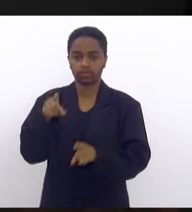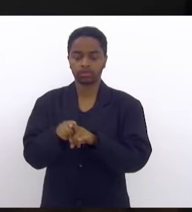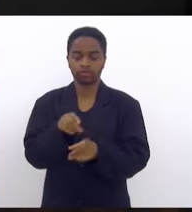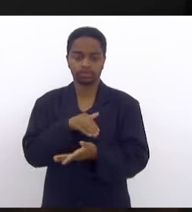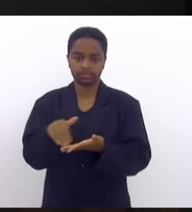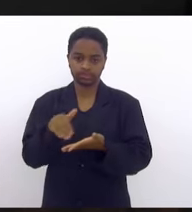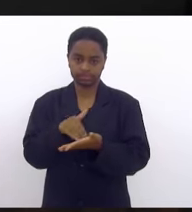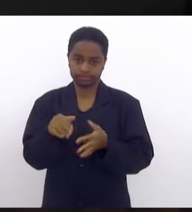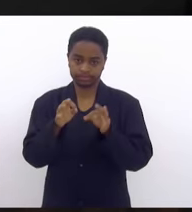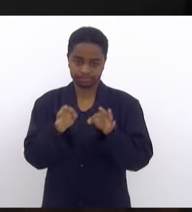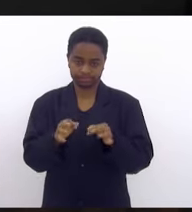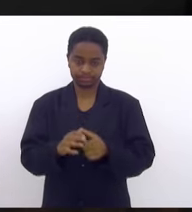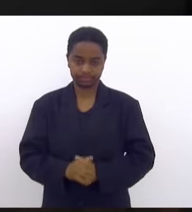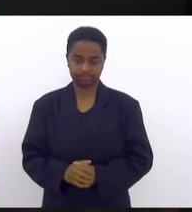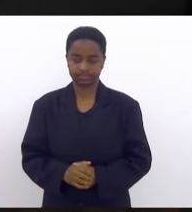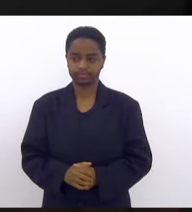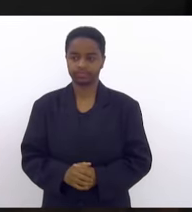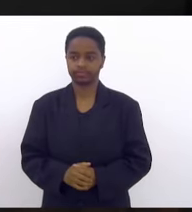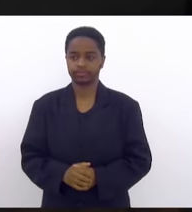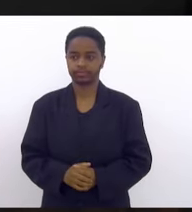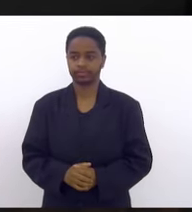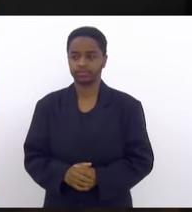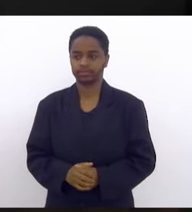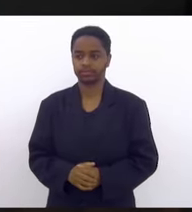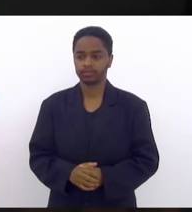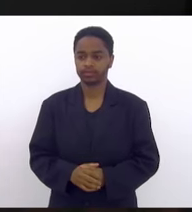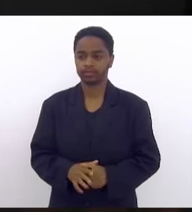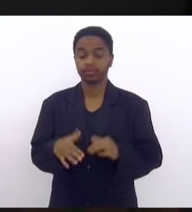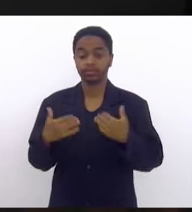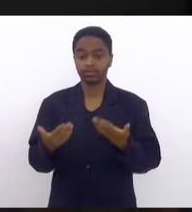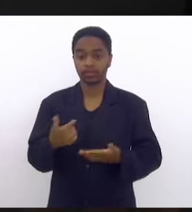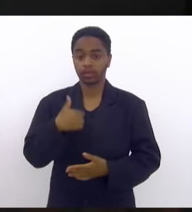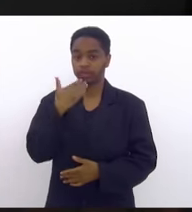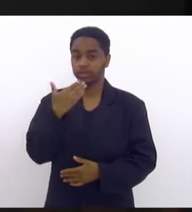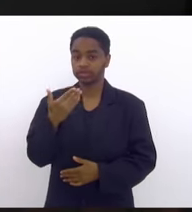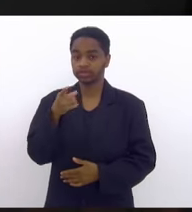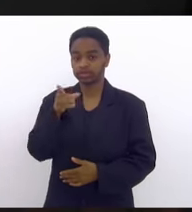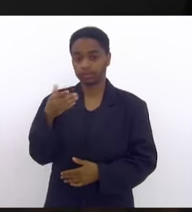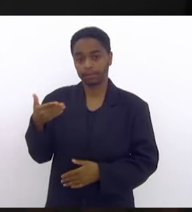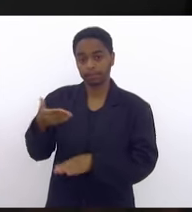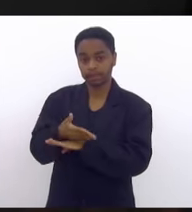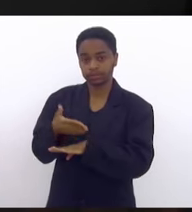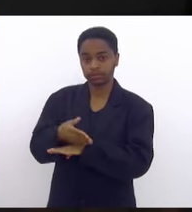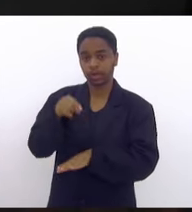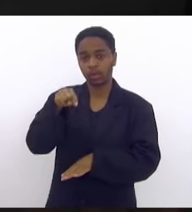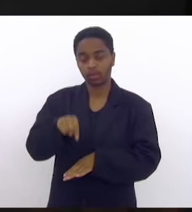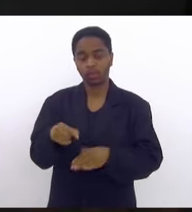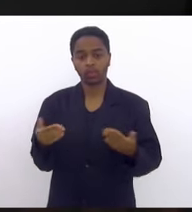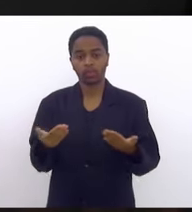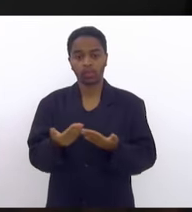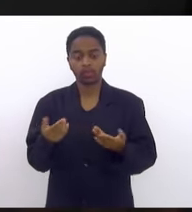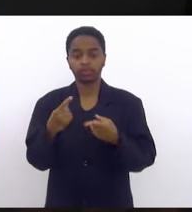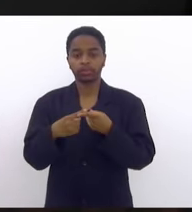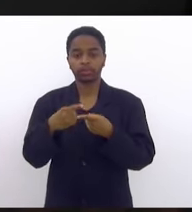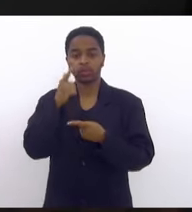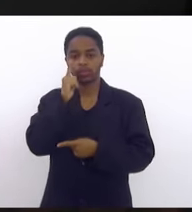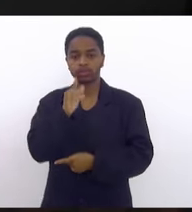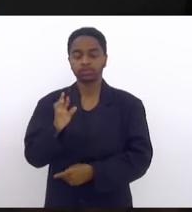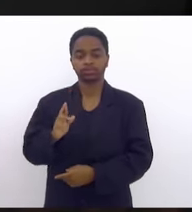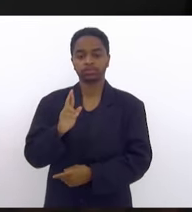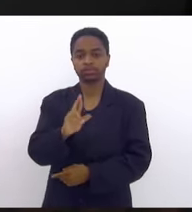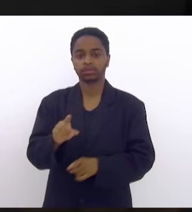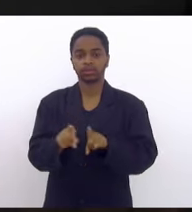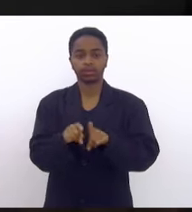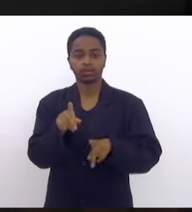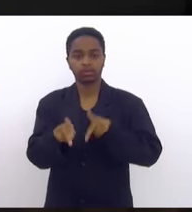secretário, né? Então, eu pedi para você estar presente aqui hoje, podendo representar, né, também